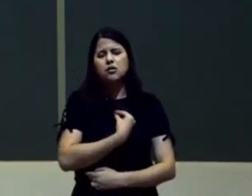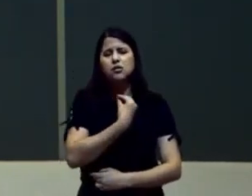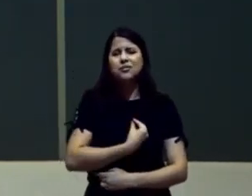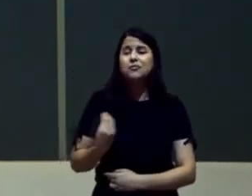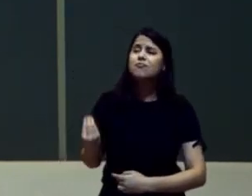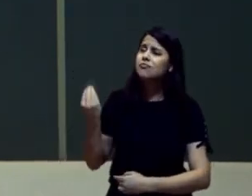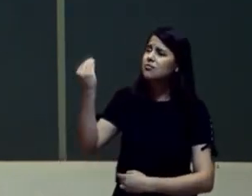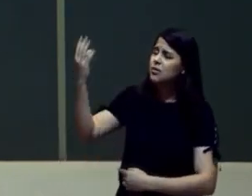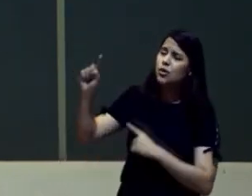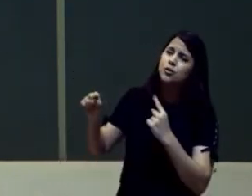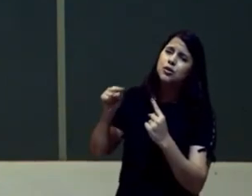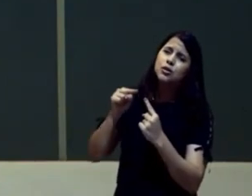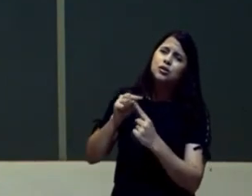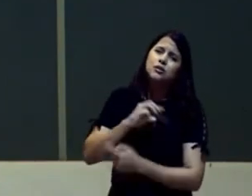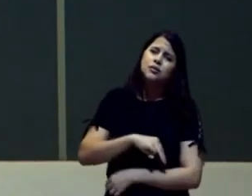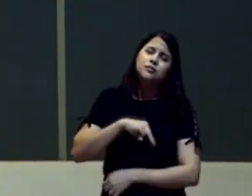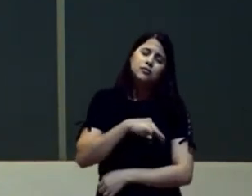propósito missionário. Deus,